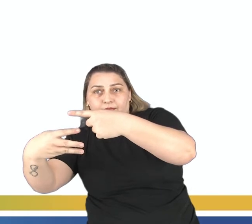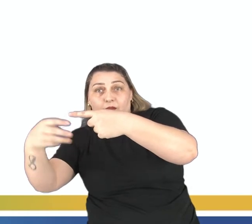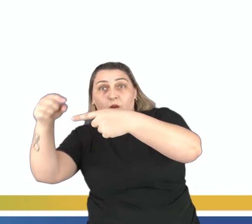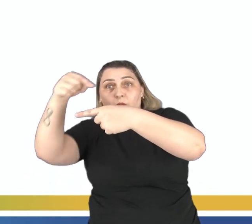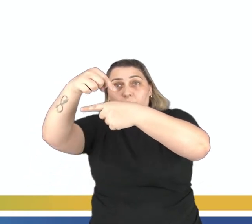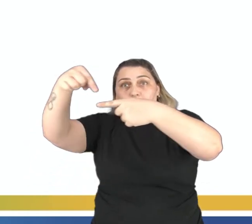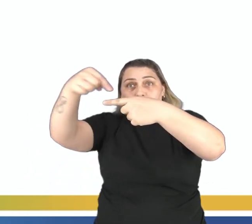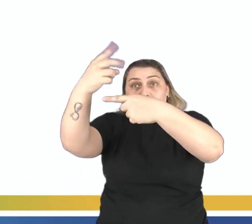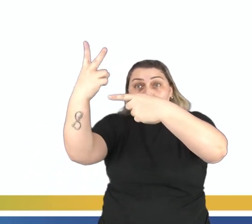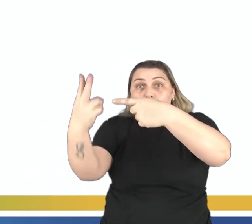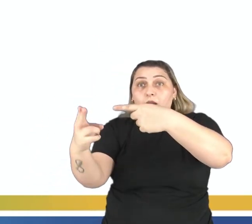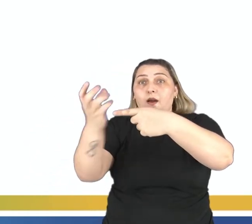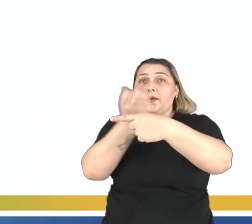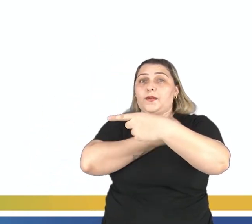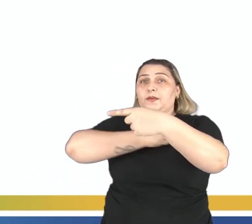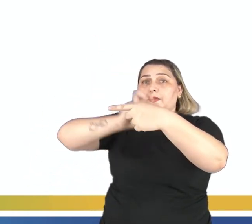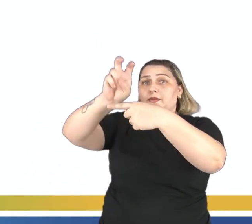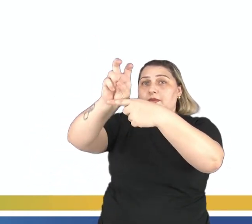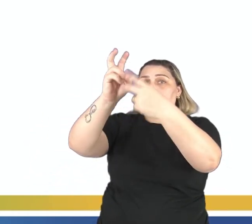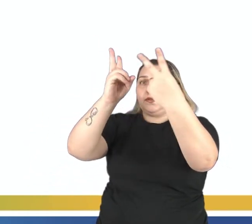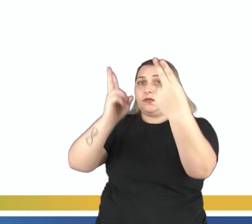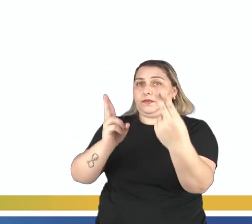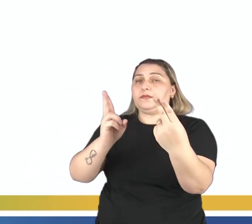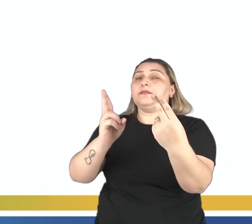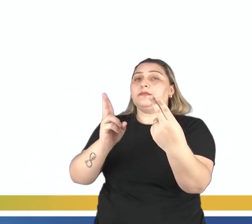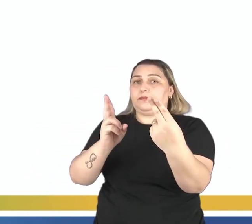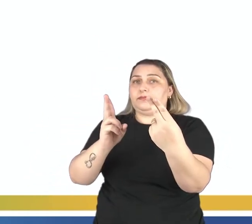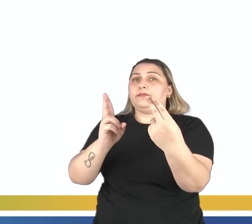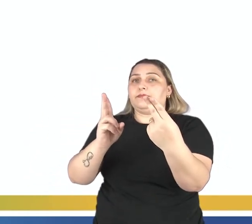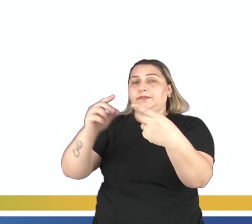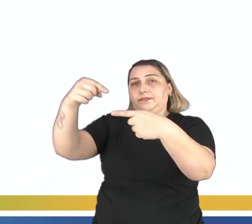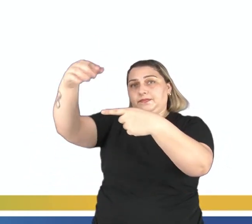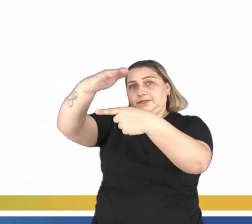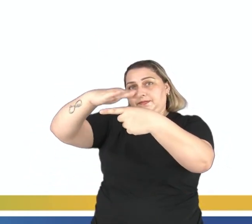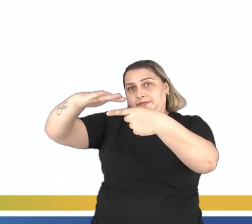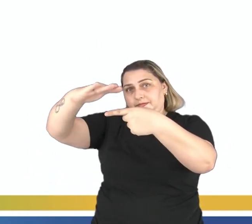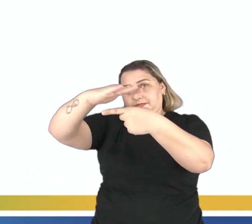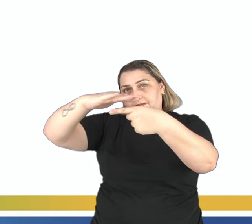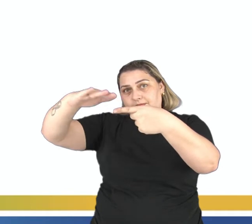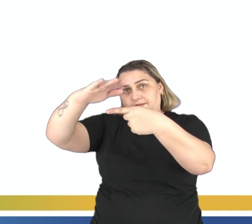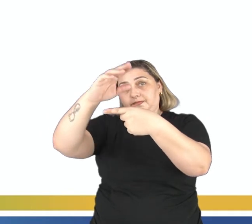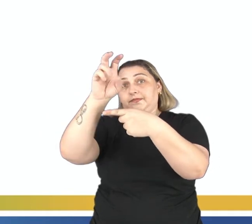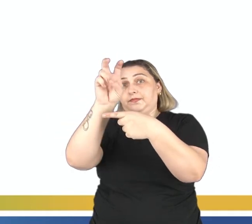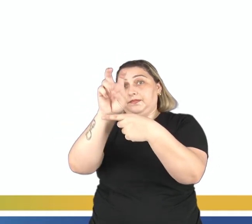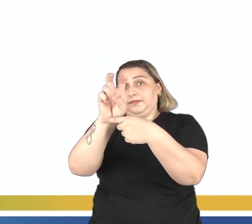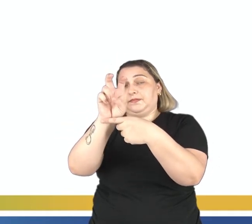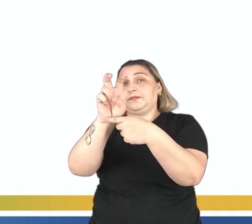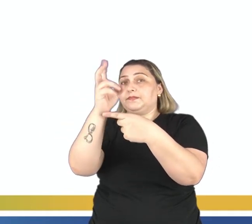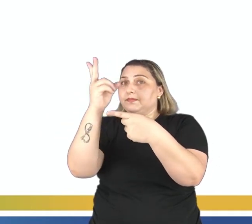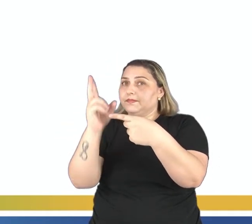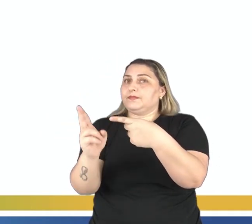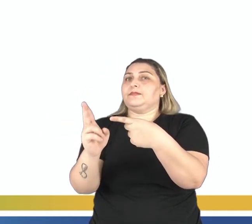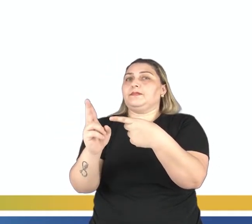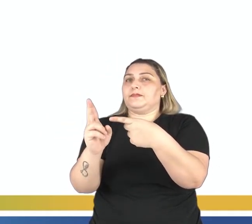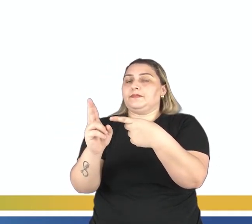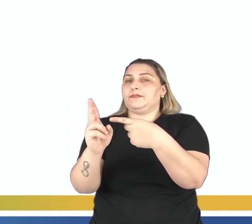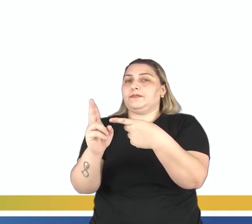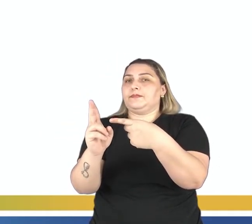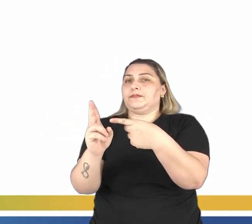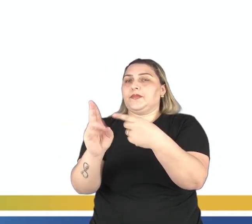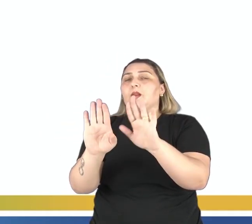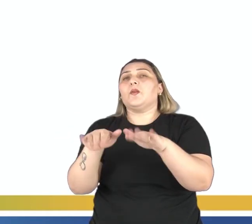5/3. Veja que os numeradores, os números que estão em cima das frações, eles são iguais.